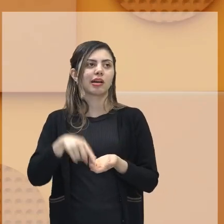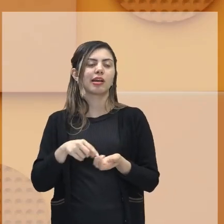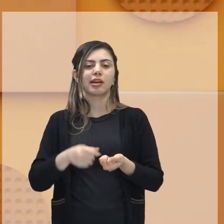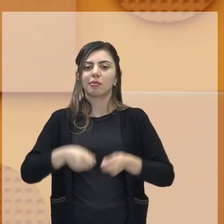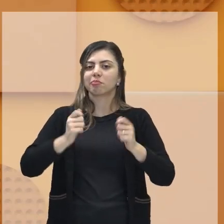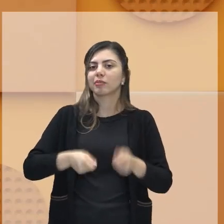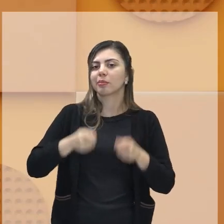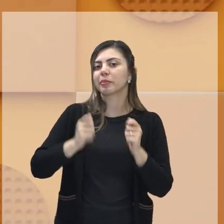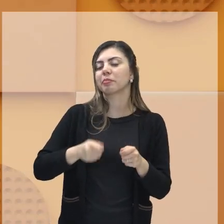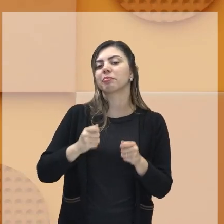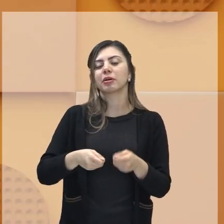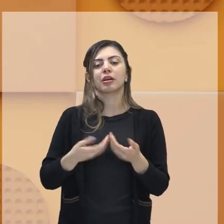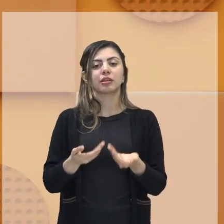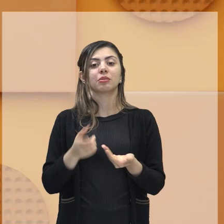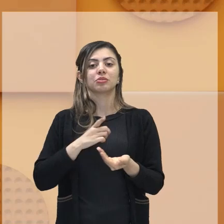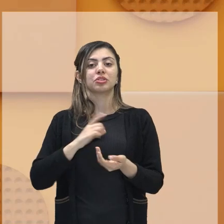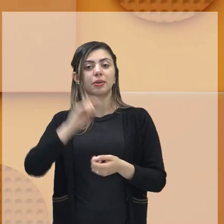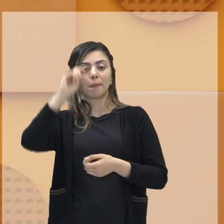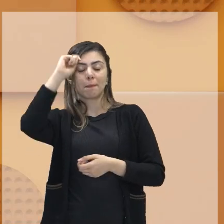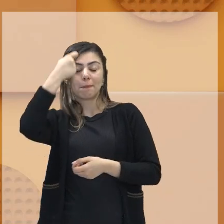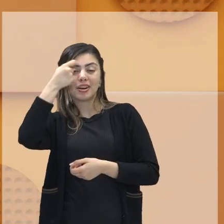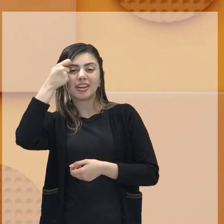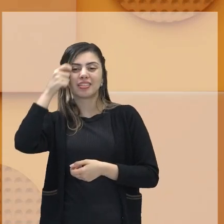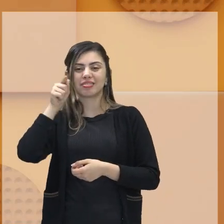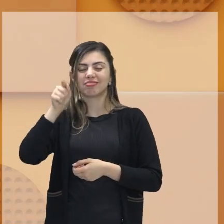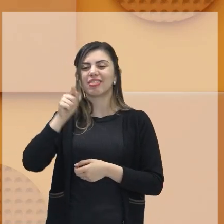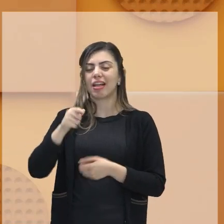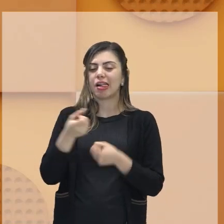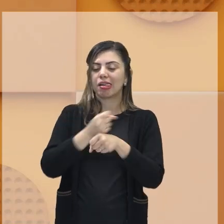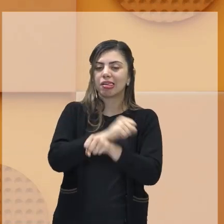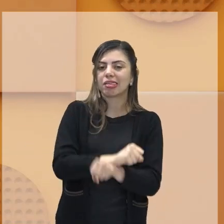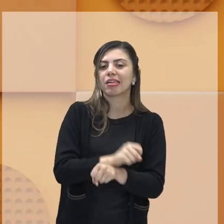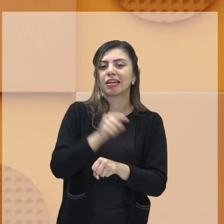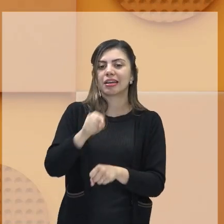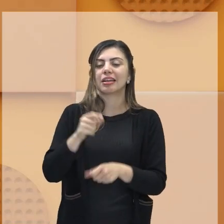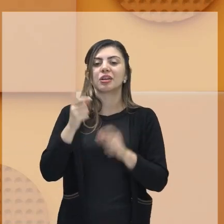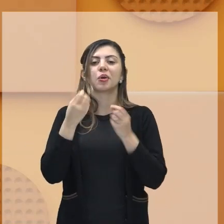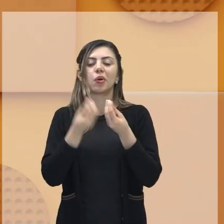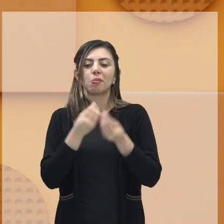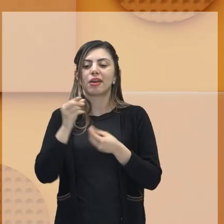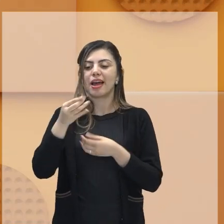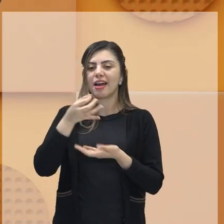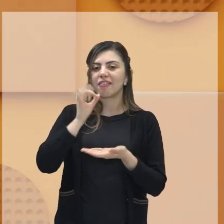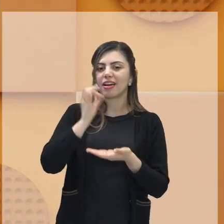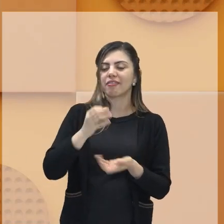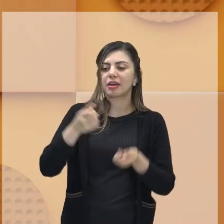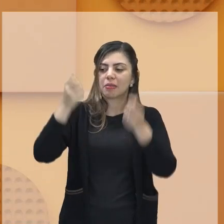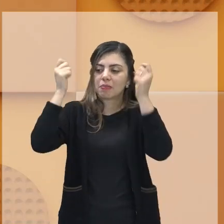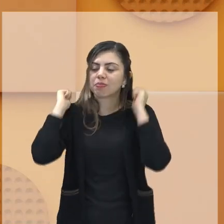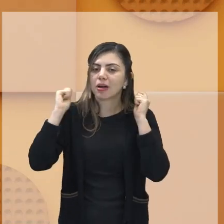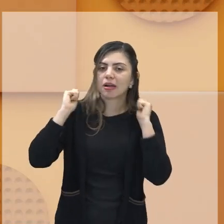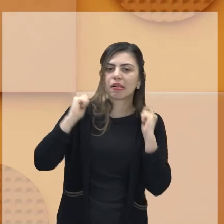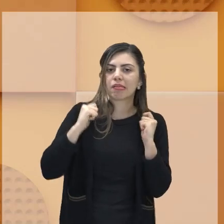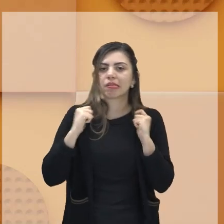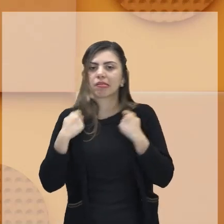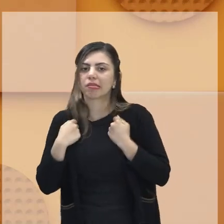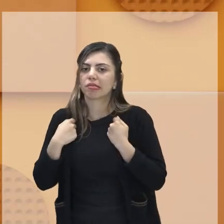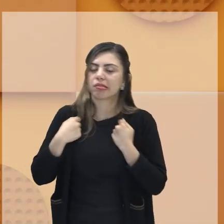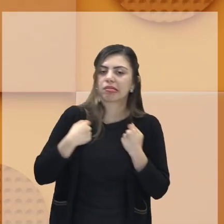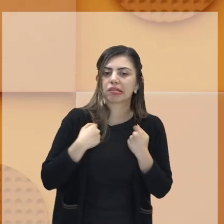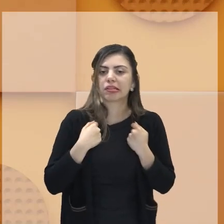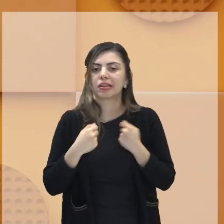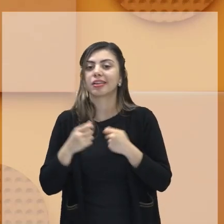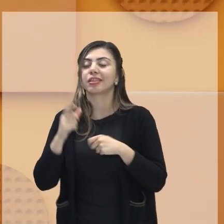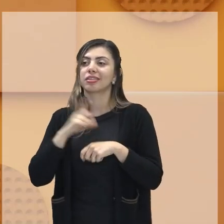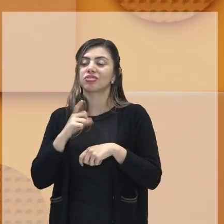carroças, e os escravos também eram utilizados como carregadores desse café, né? Carregando nas costas até chegar a um